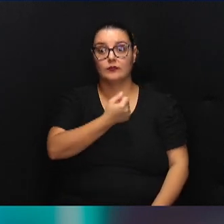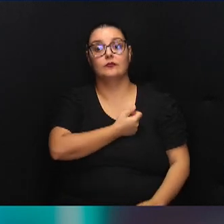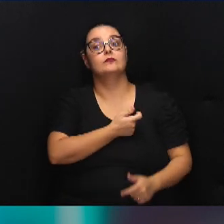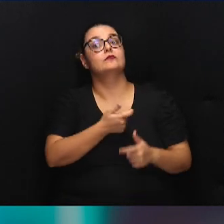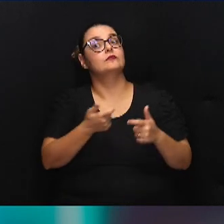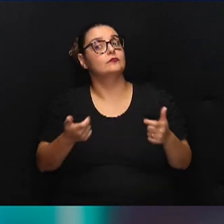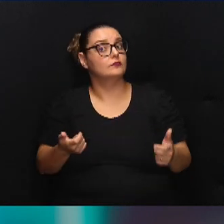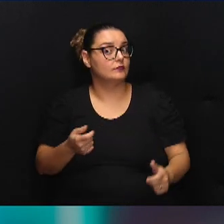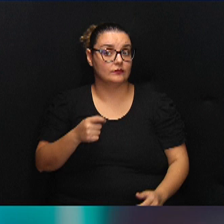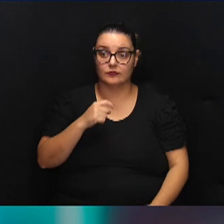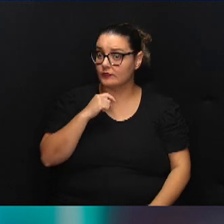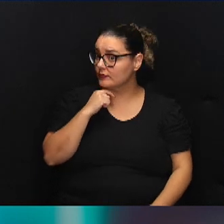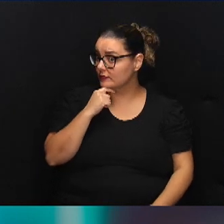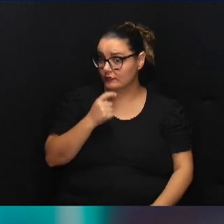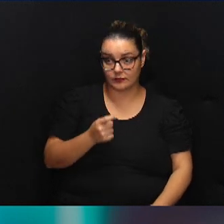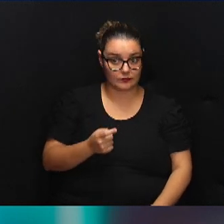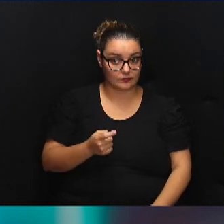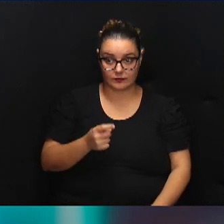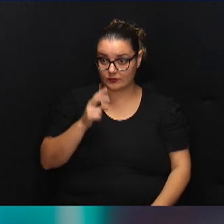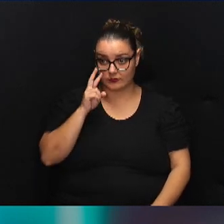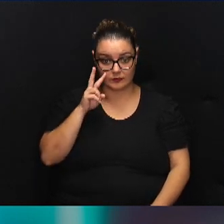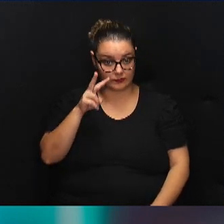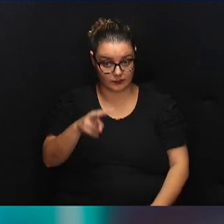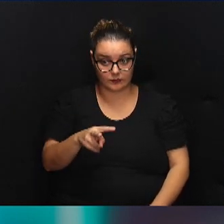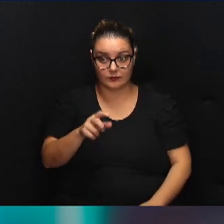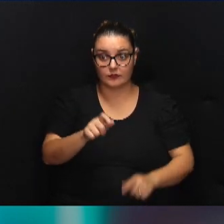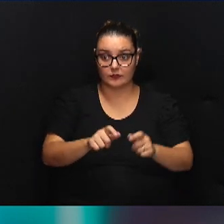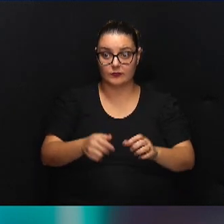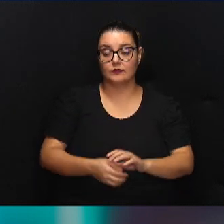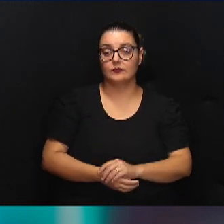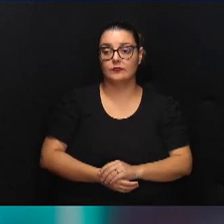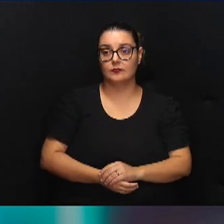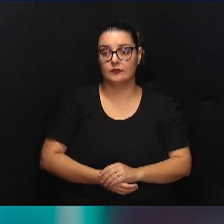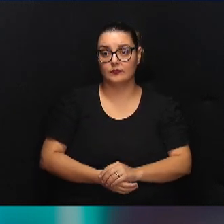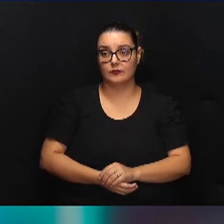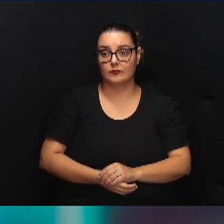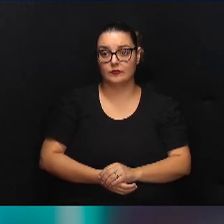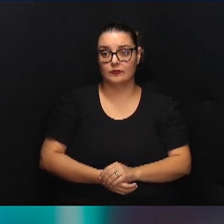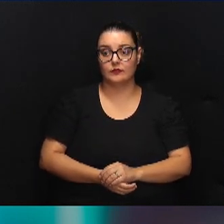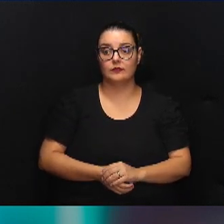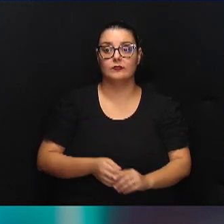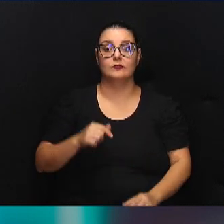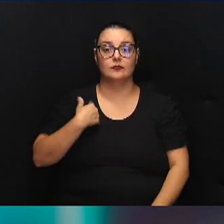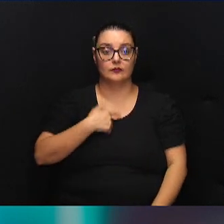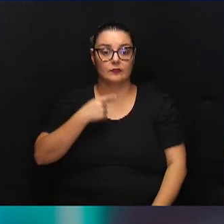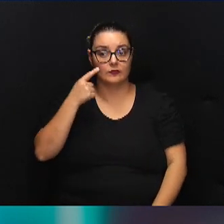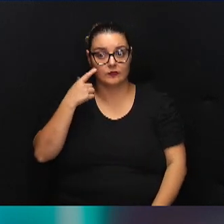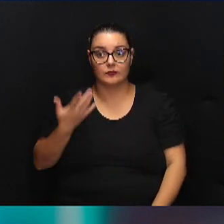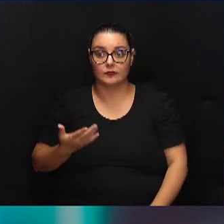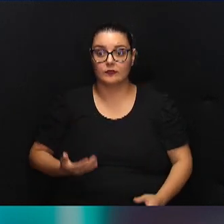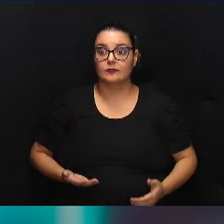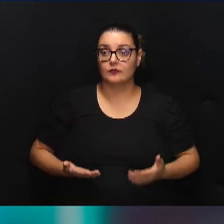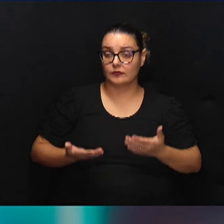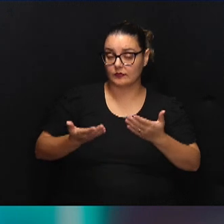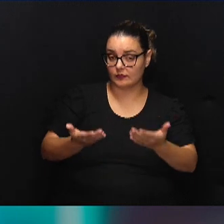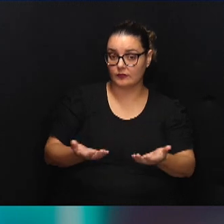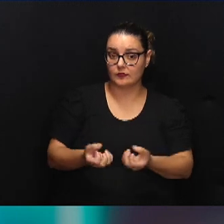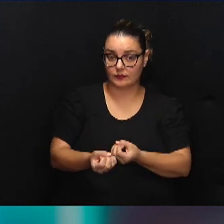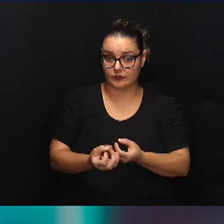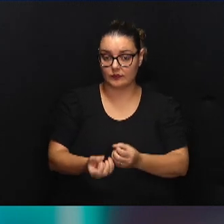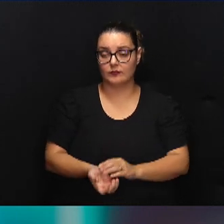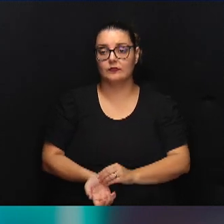e ninguém ainda está olhando para essa galera, né? Então, a nossa intenção aqui é trazer um pouquinho dessa